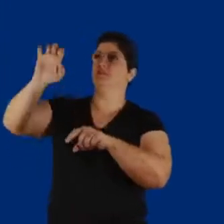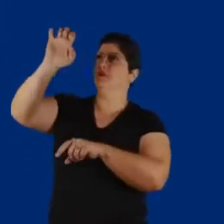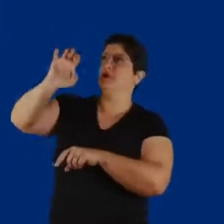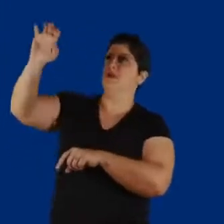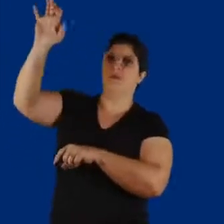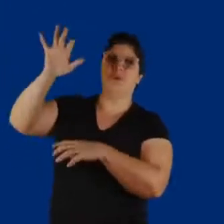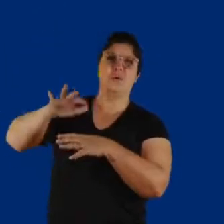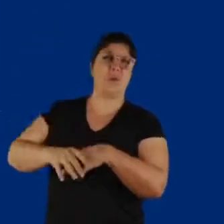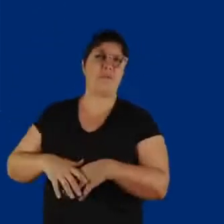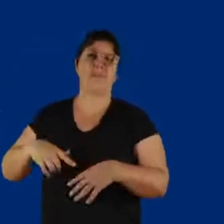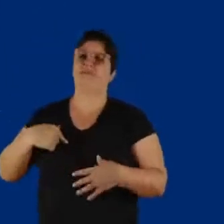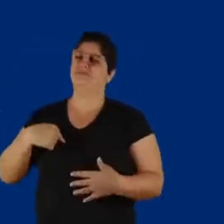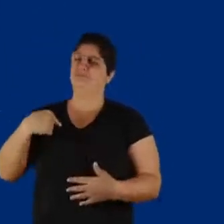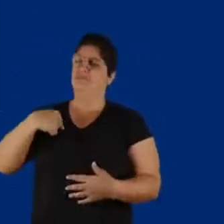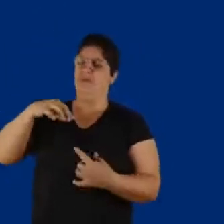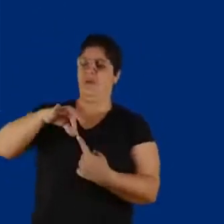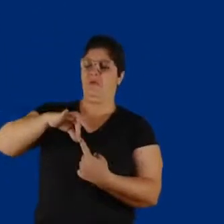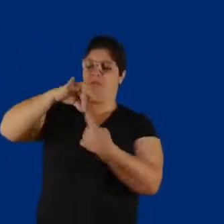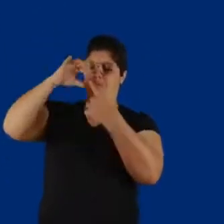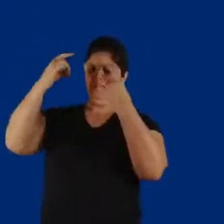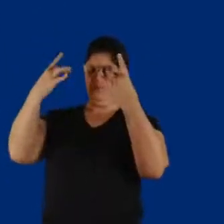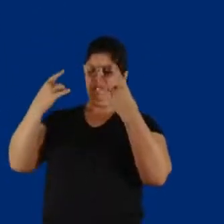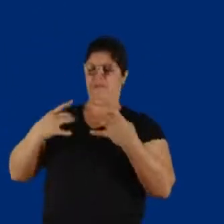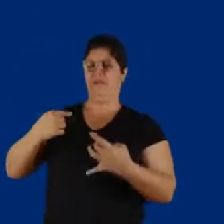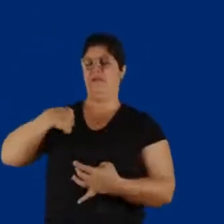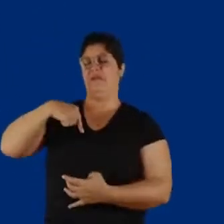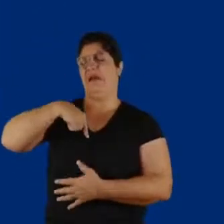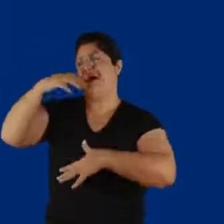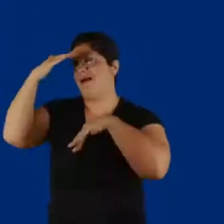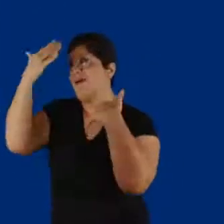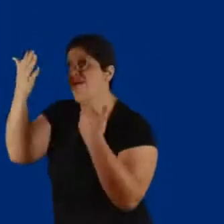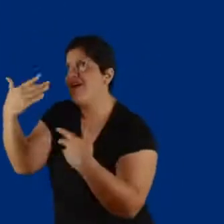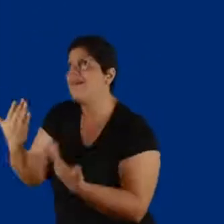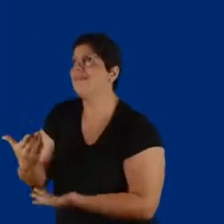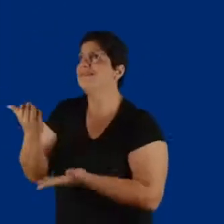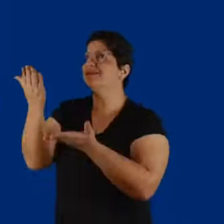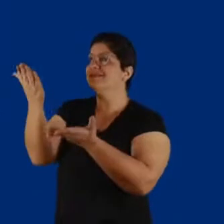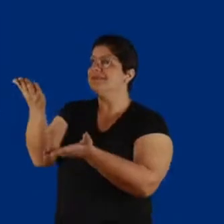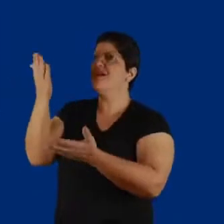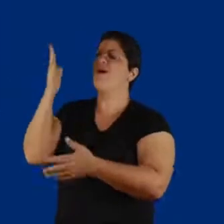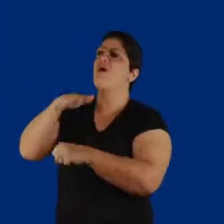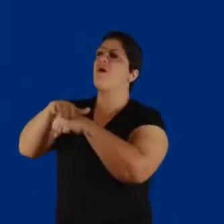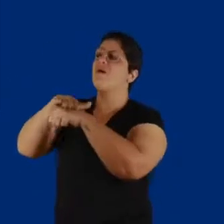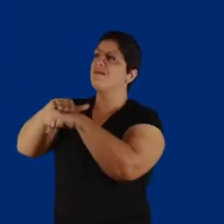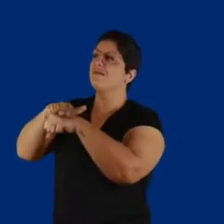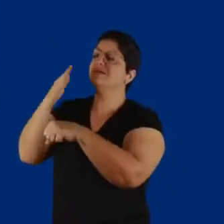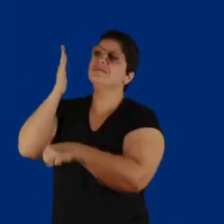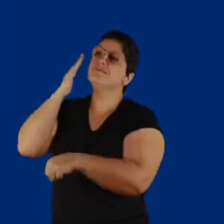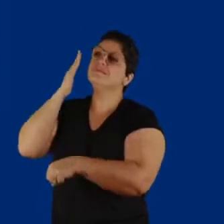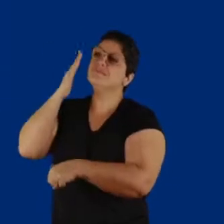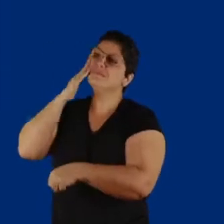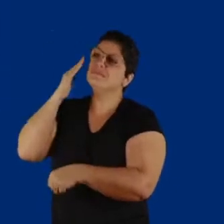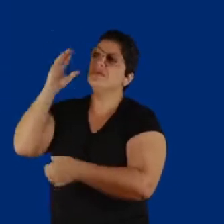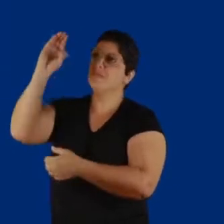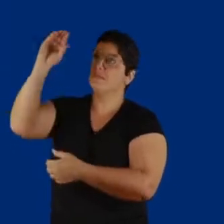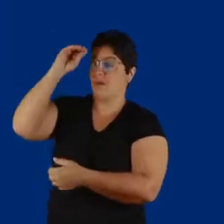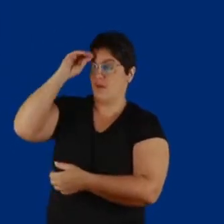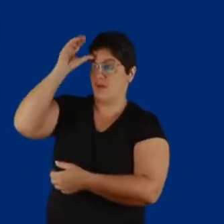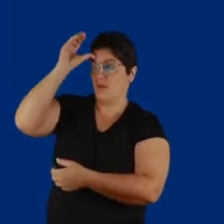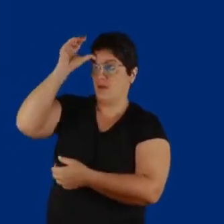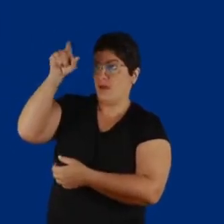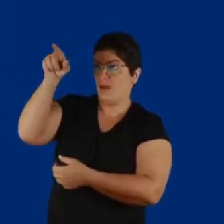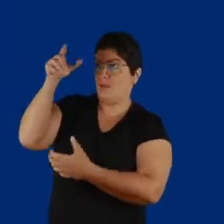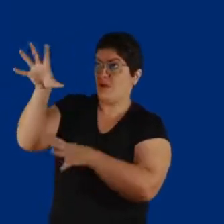um grande privilégio para nós, uma grande honra poder ouvir a experiência da Jason, da experiência da obra clínica, da